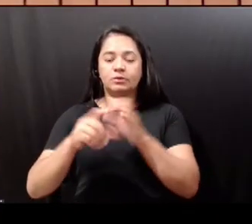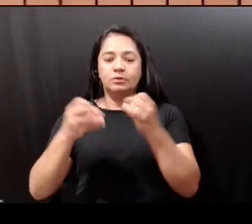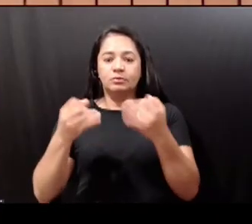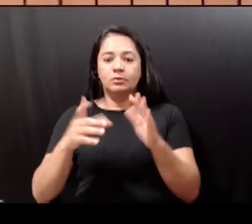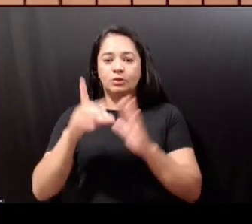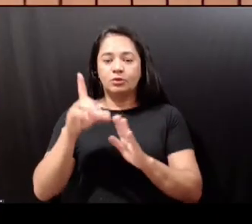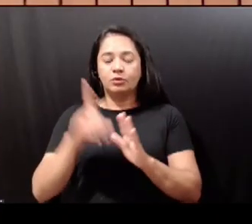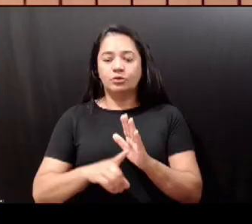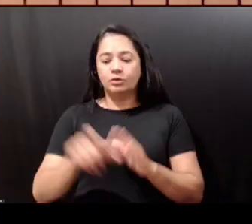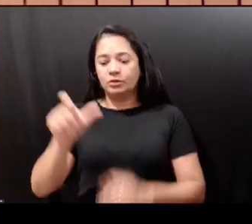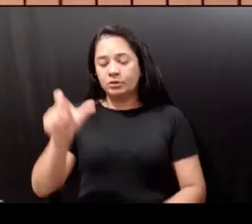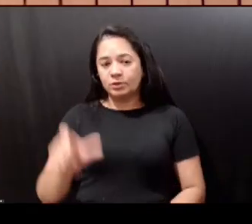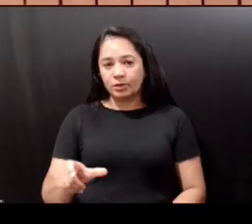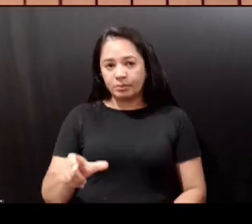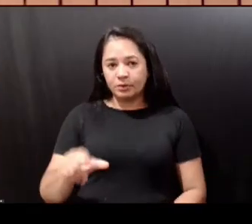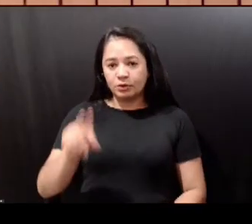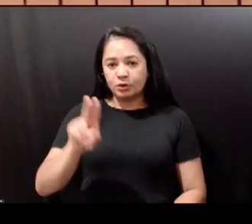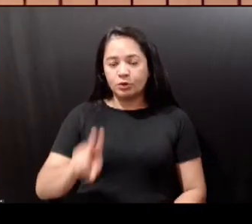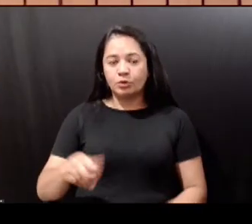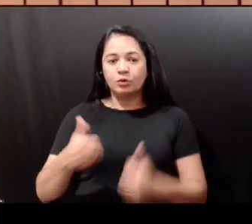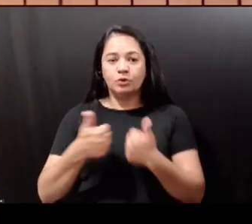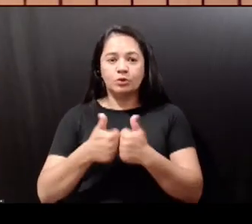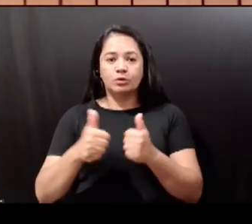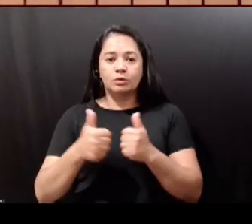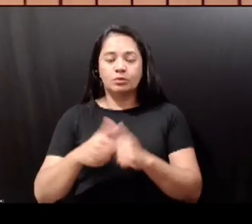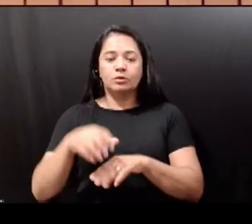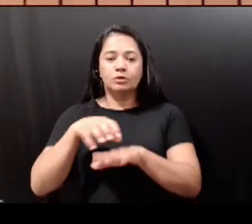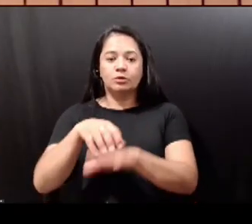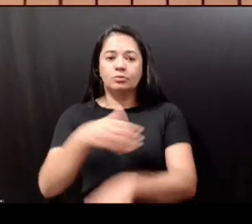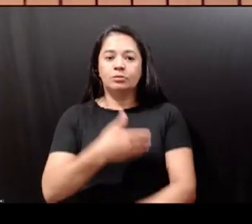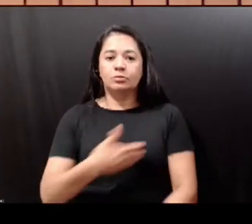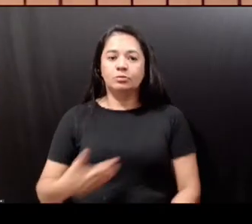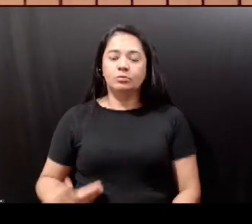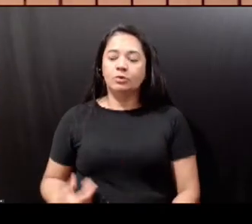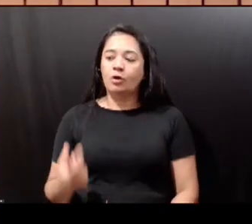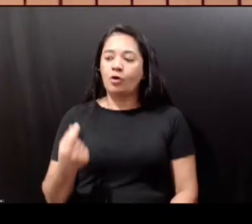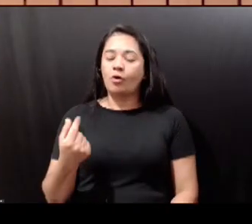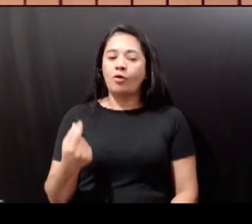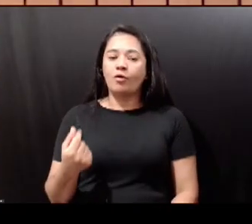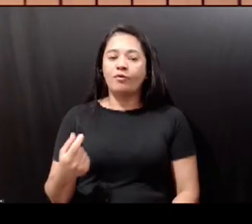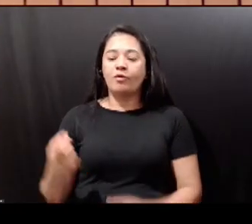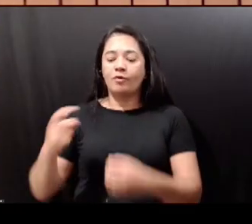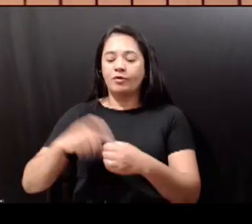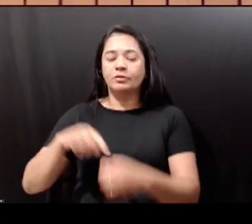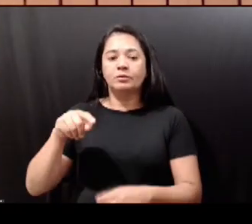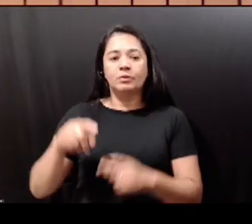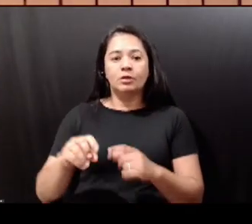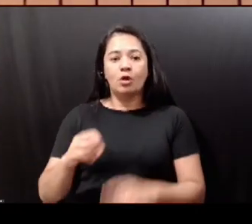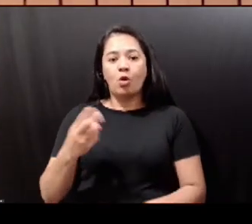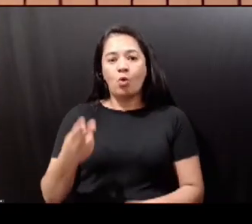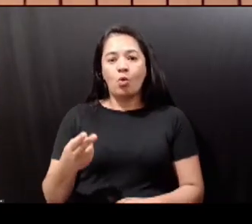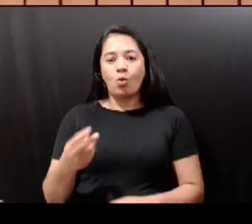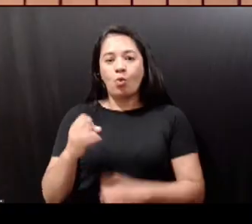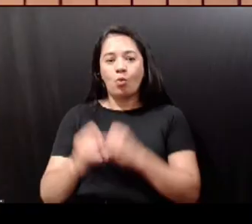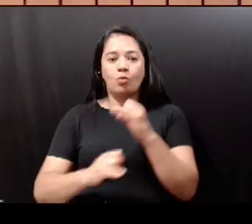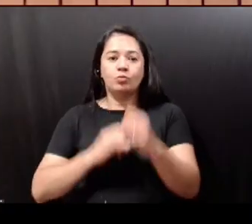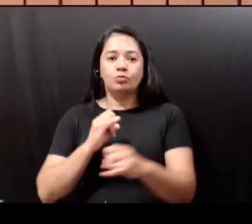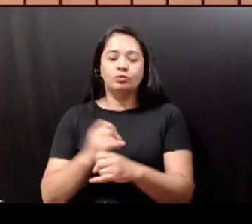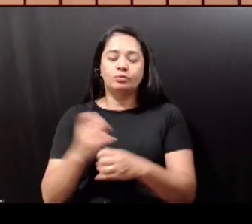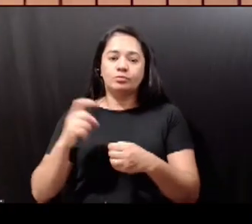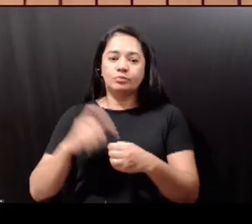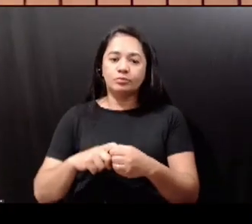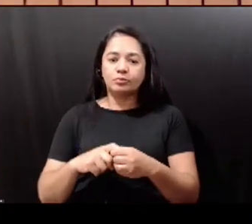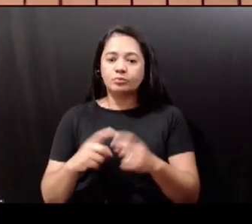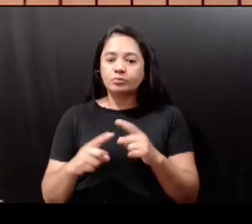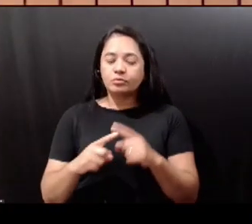transporte público coletivo ao ressarcimento da tarifa ou do crédito eletrônico nos casos de interrupção ou de não conclusão da viagem por